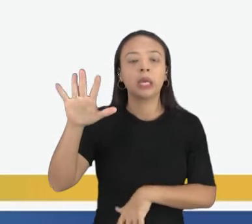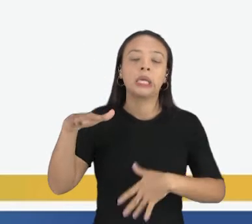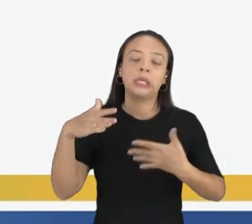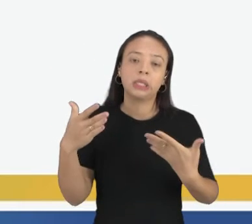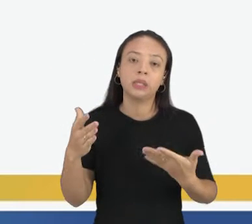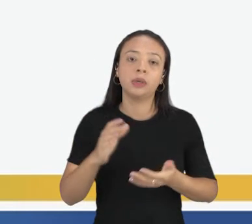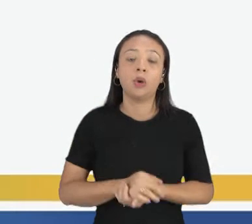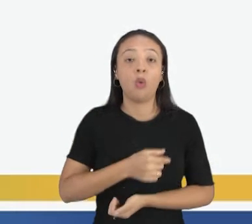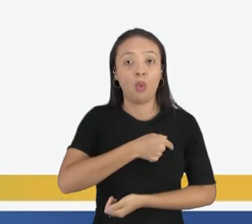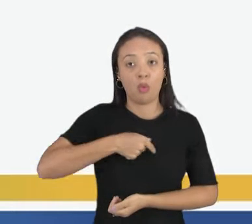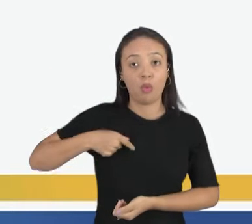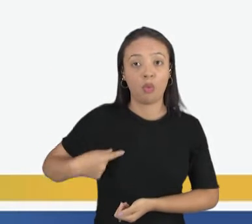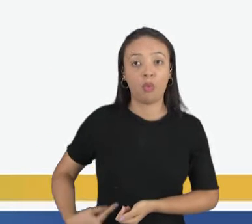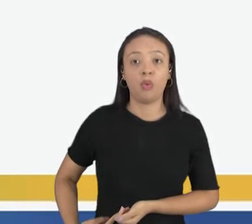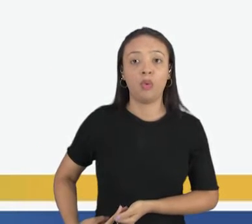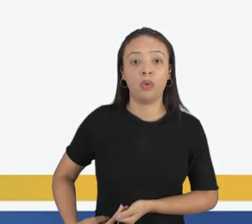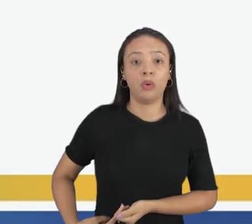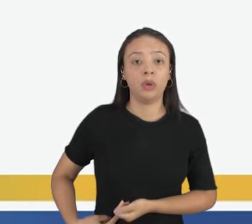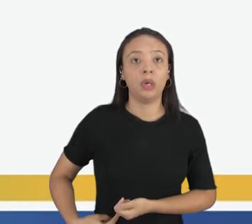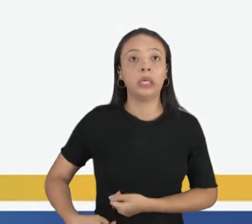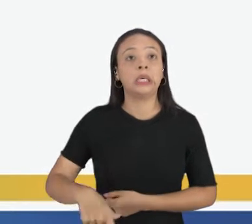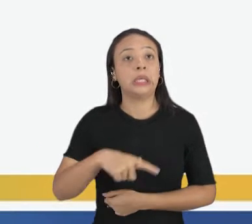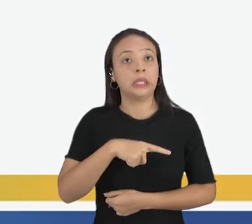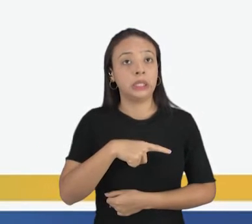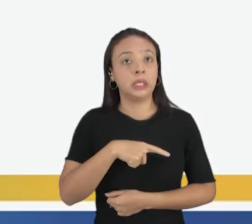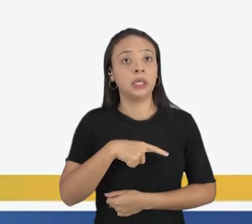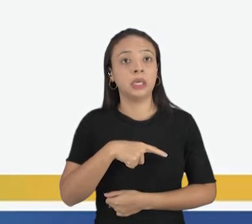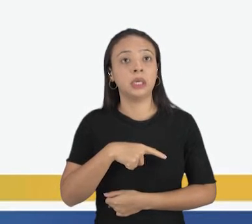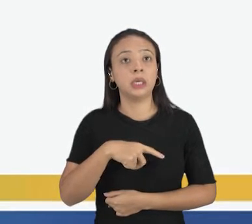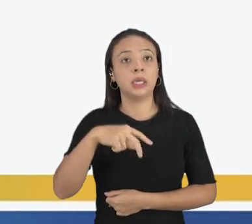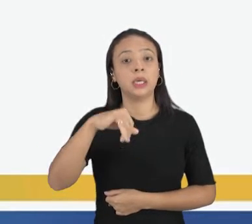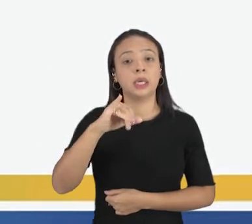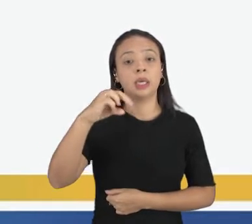Japão, ele vai, né, ter esse imperialismo